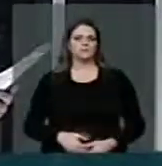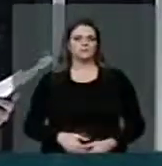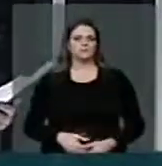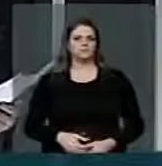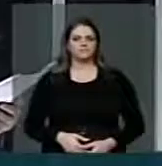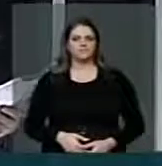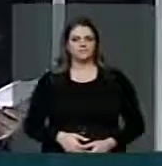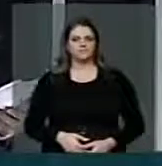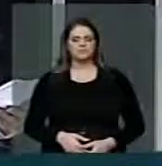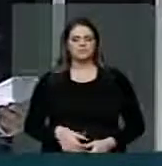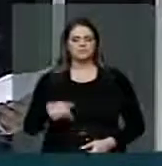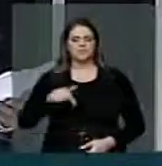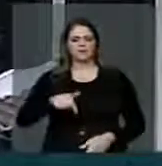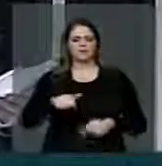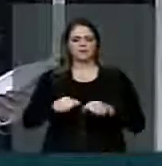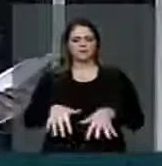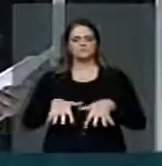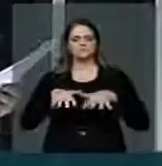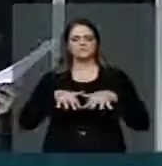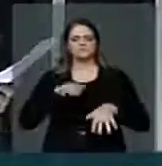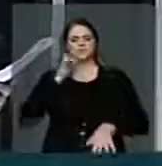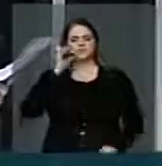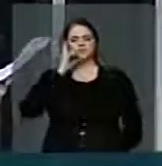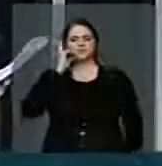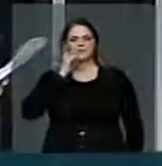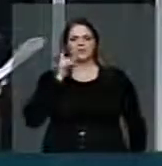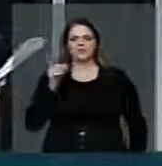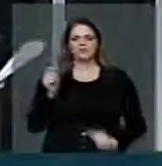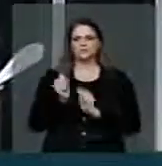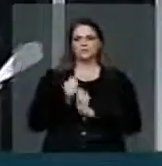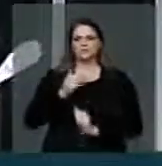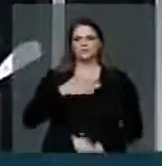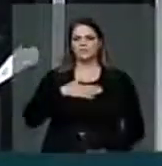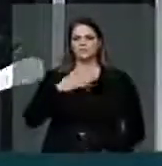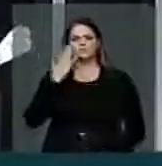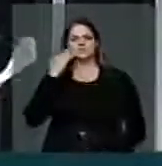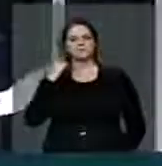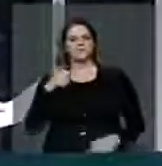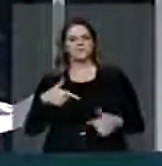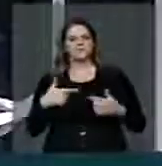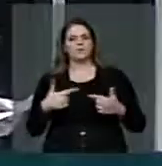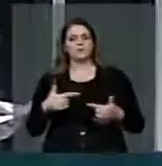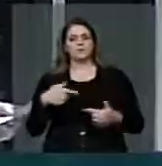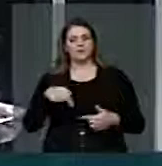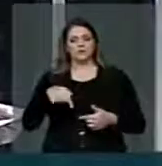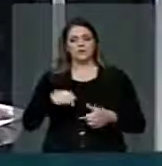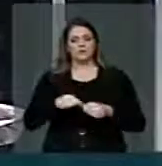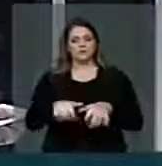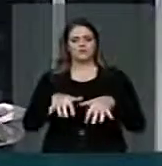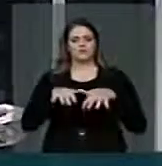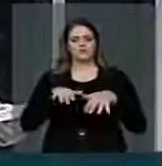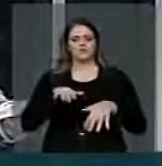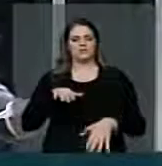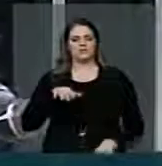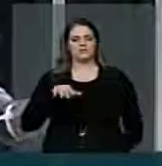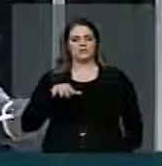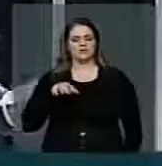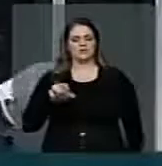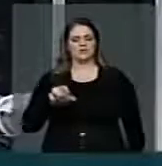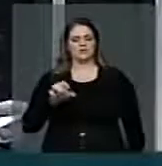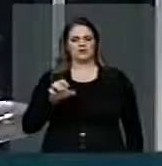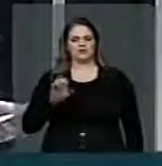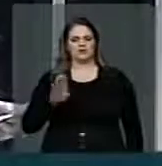plenário, aqui o deputado Osmar Terra, junto comigo, foi nessa luta, nós criamos a EBSER. E a EBSER sofreu